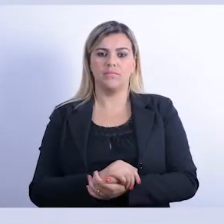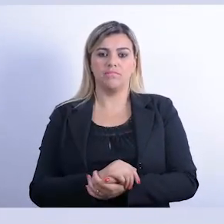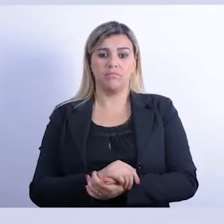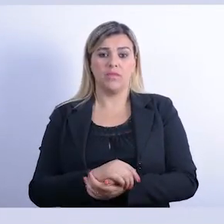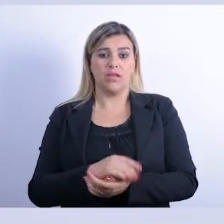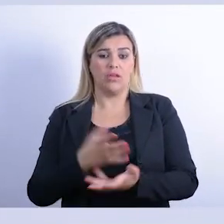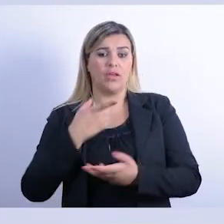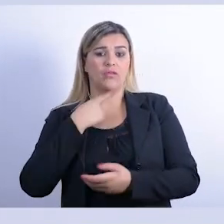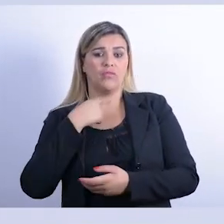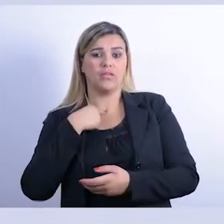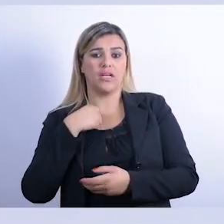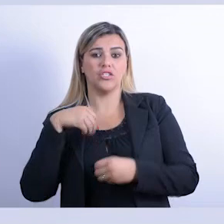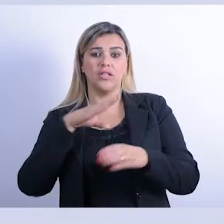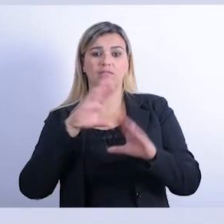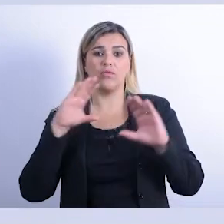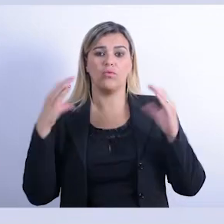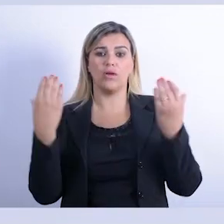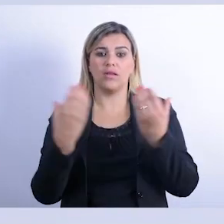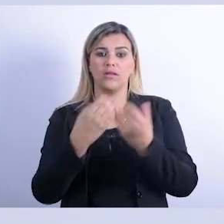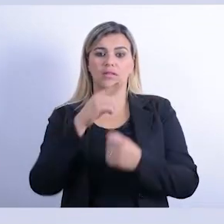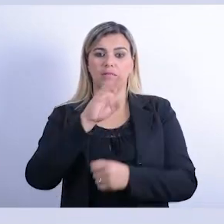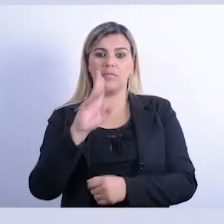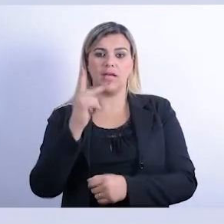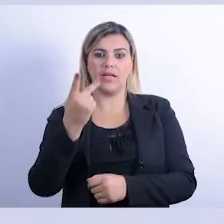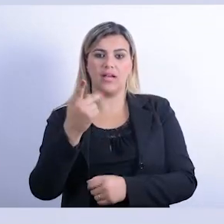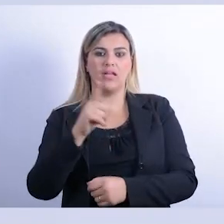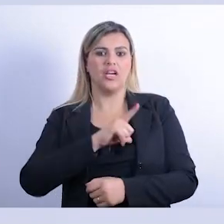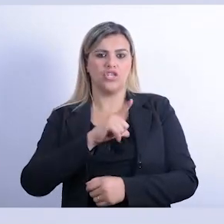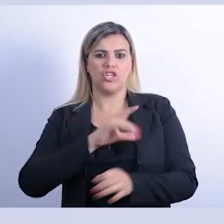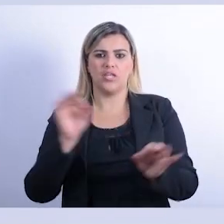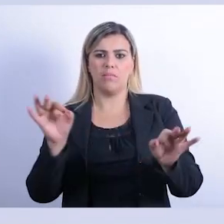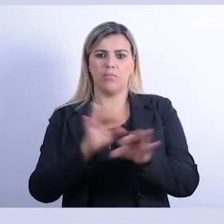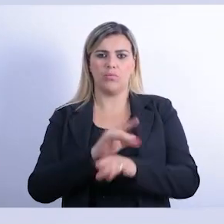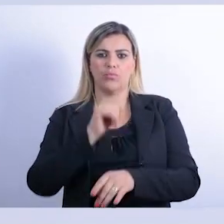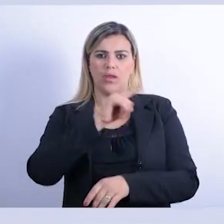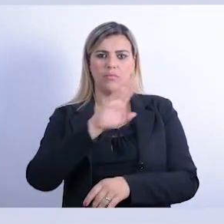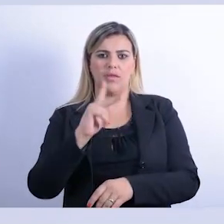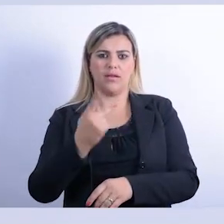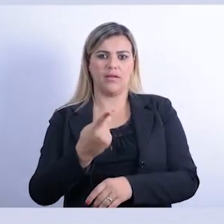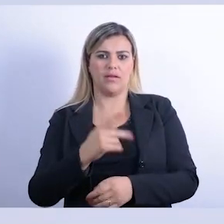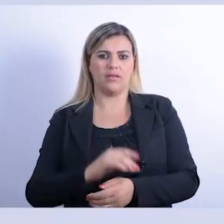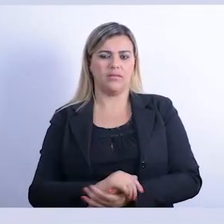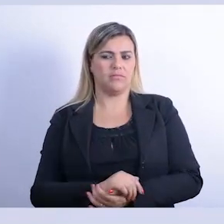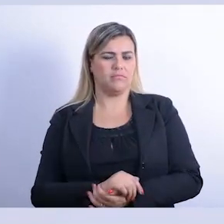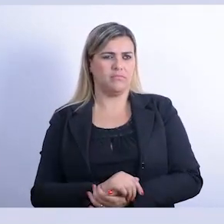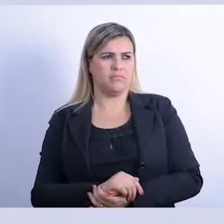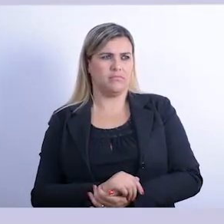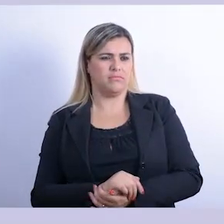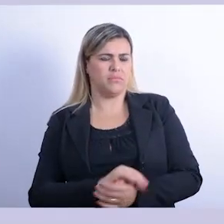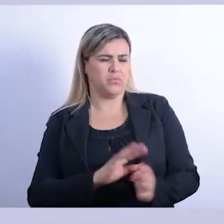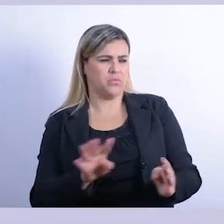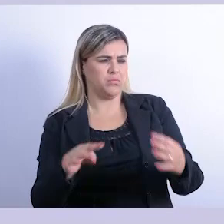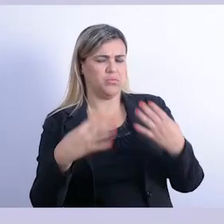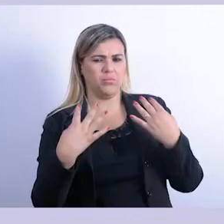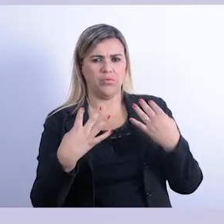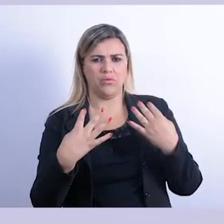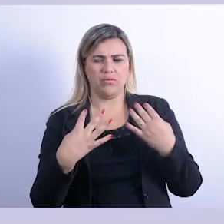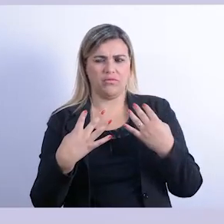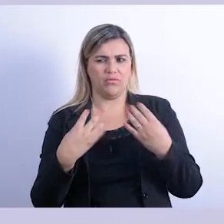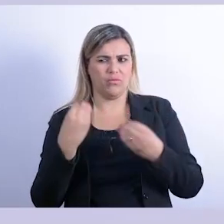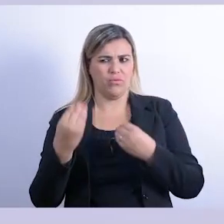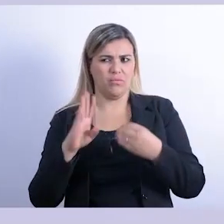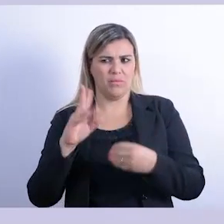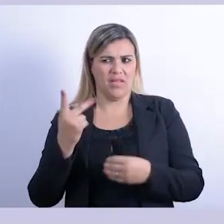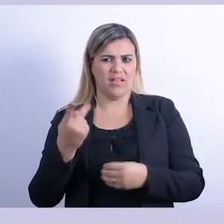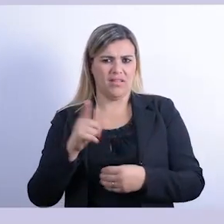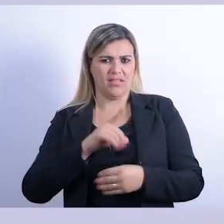falei assim, eu estou pretendendo levar para Belo Horizonte porque a gente já tem a estrutura toda montada. Aí todo mundo ficou olhando assim,